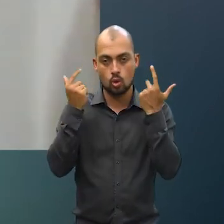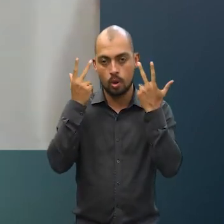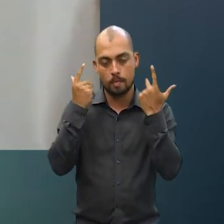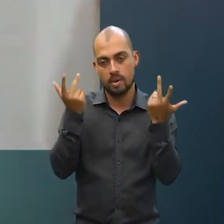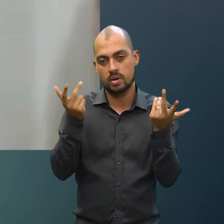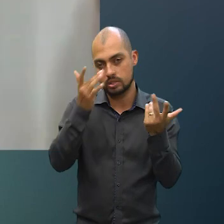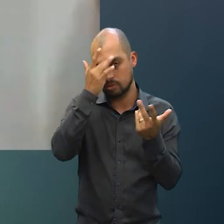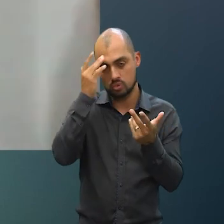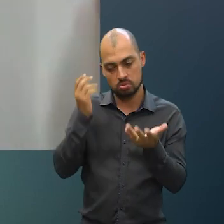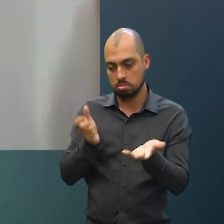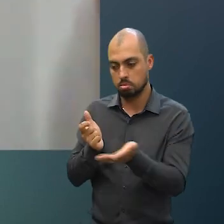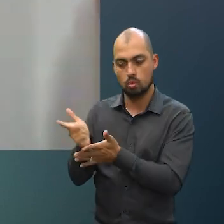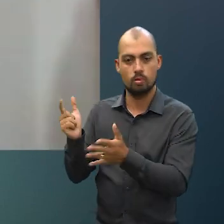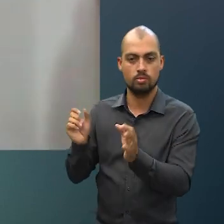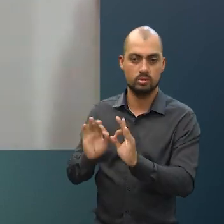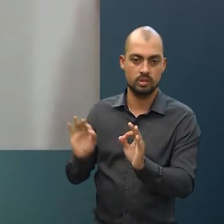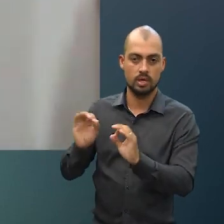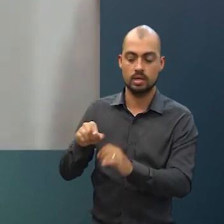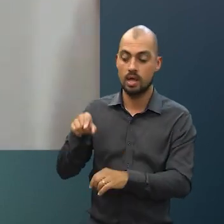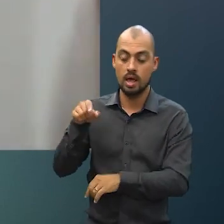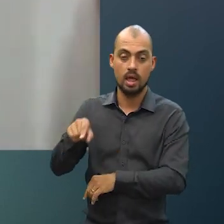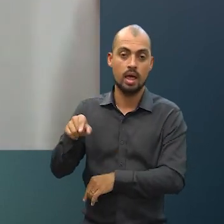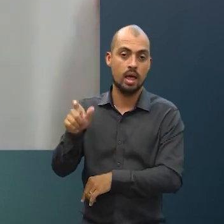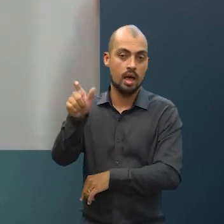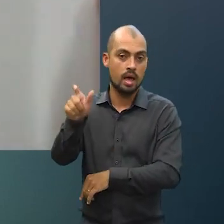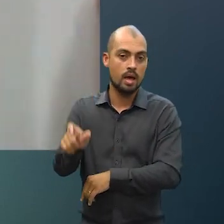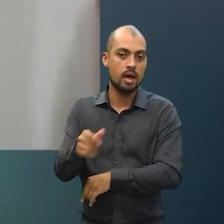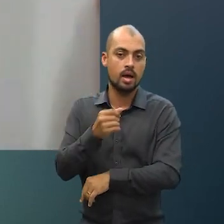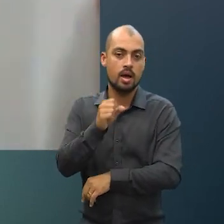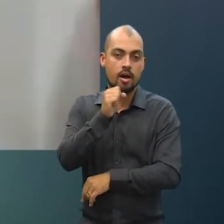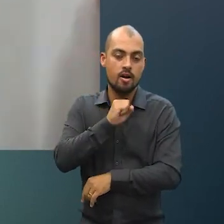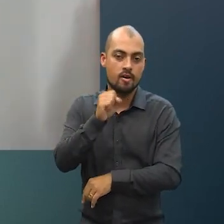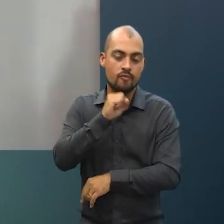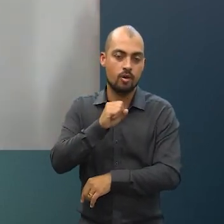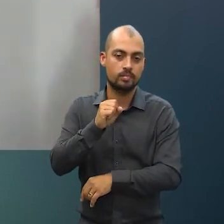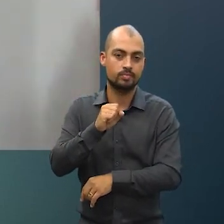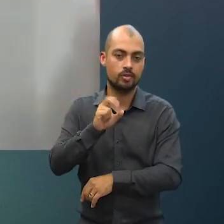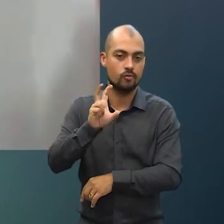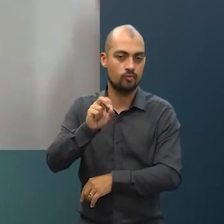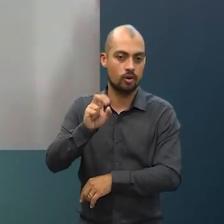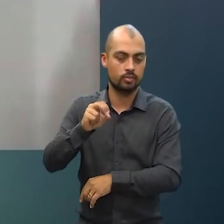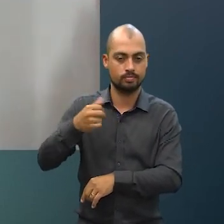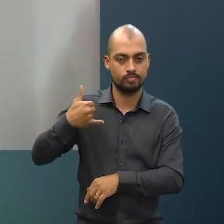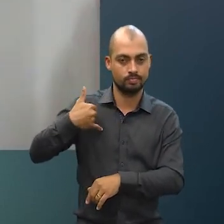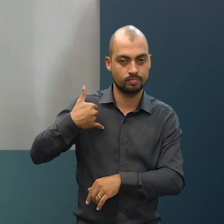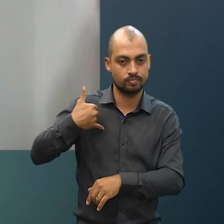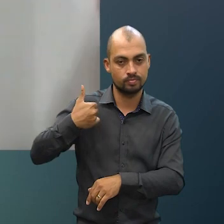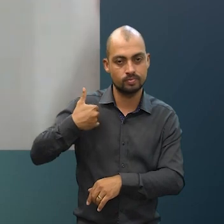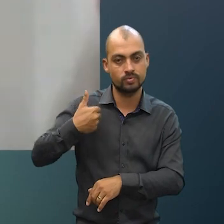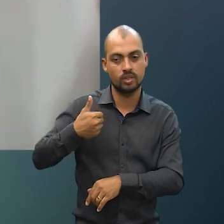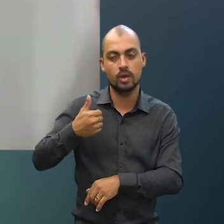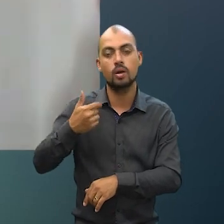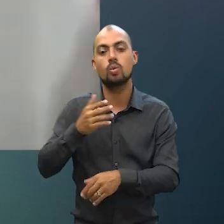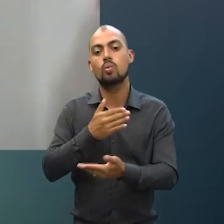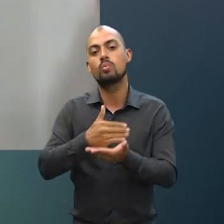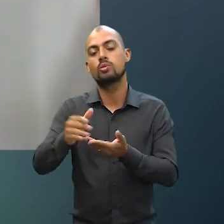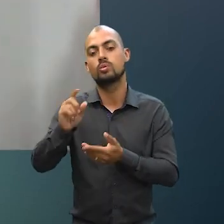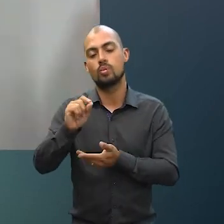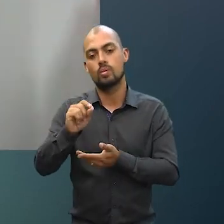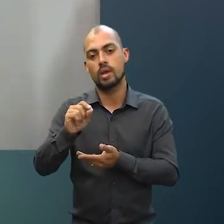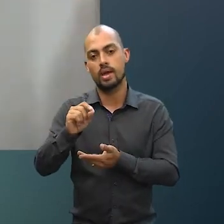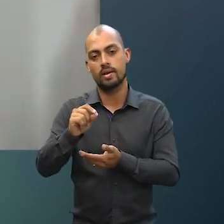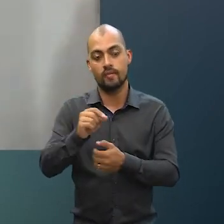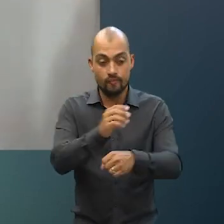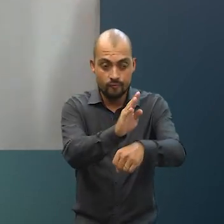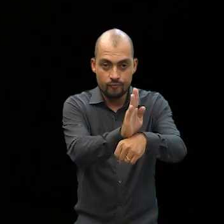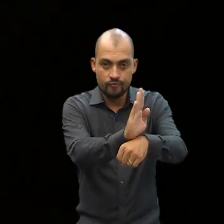uma procura muito grande. Então, o que ela começou a adaptar ao modelo de negócios? Ela começou a fazer vídeos